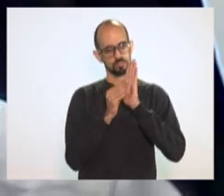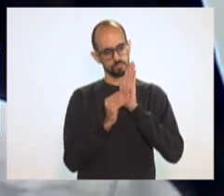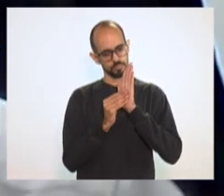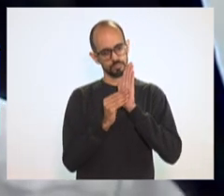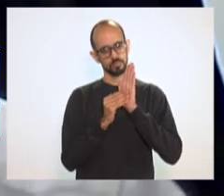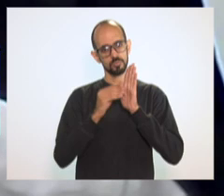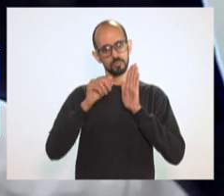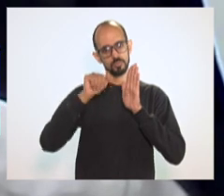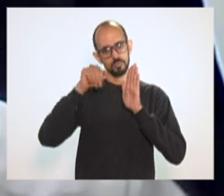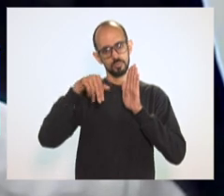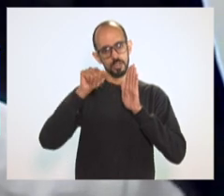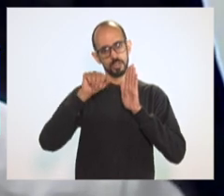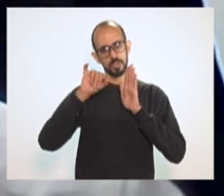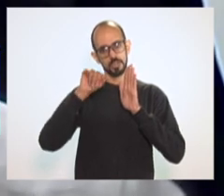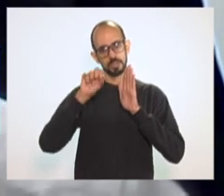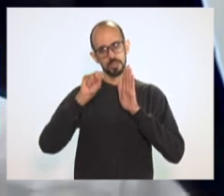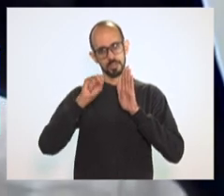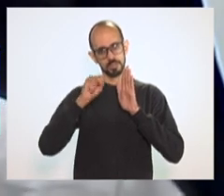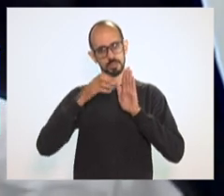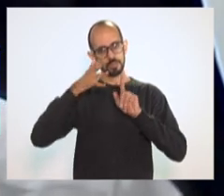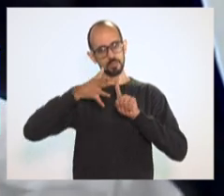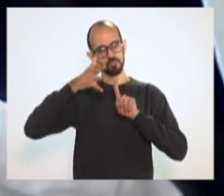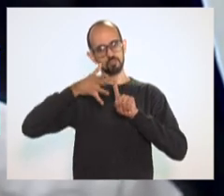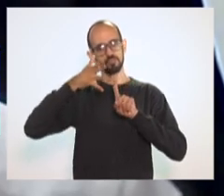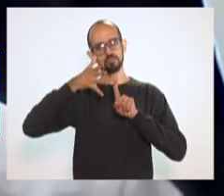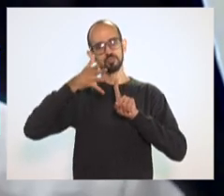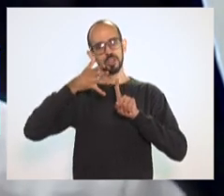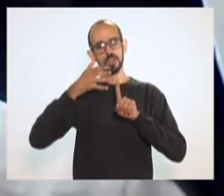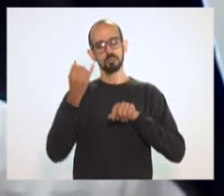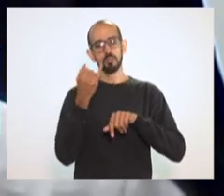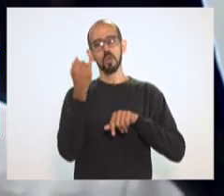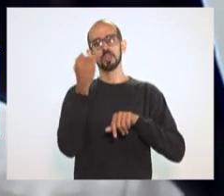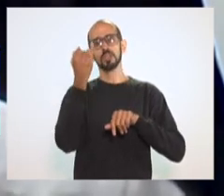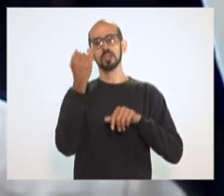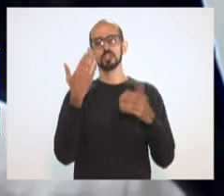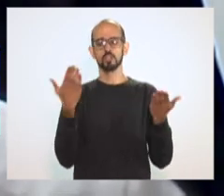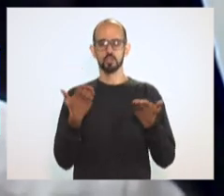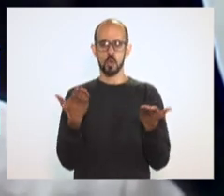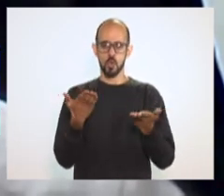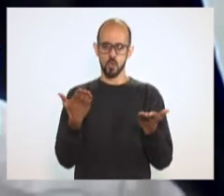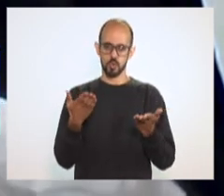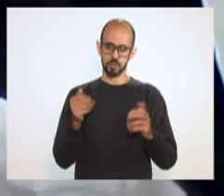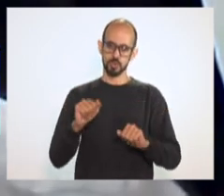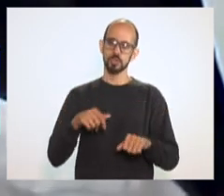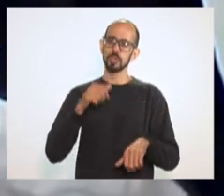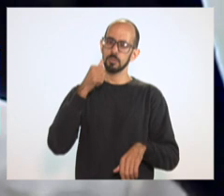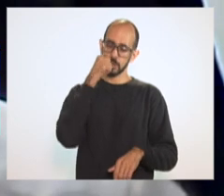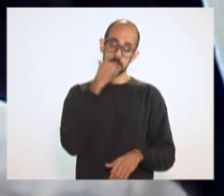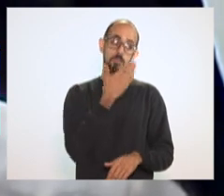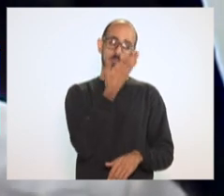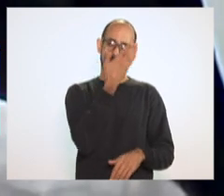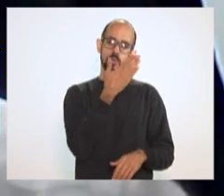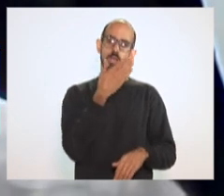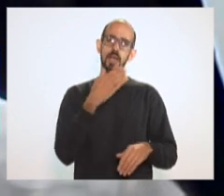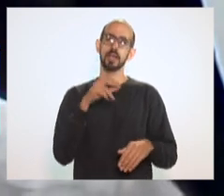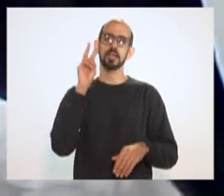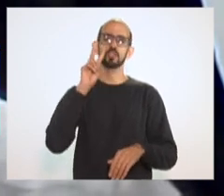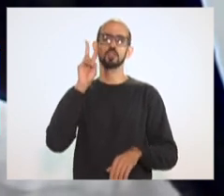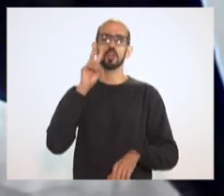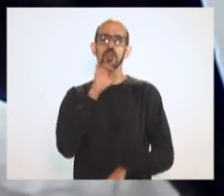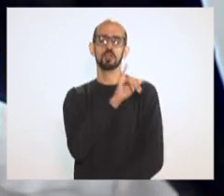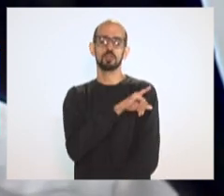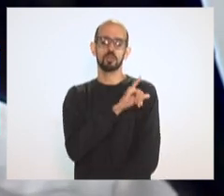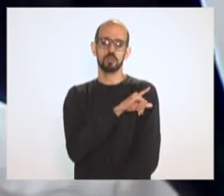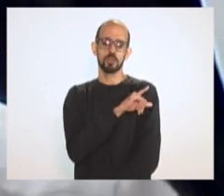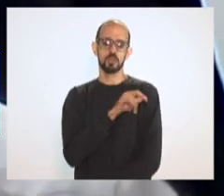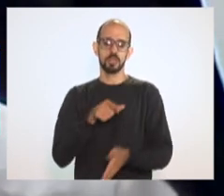sobre essa nossa fala no dia de hoje da importância dessa mulher tão importante tão forte para o nosso Rio de Janeiro e antes de passar